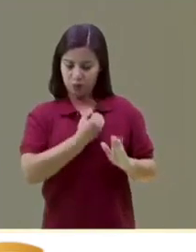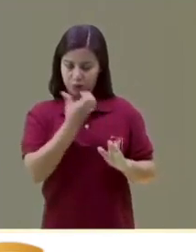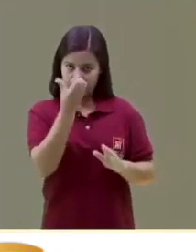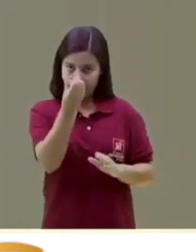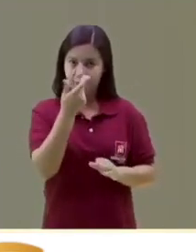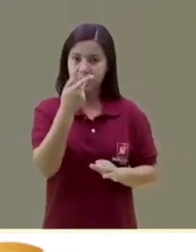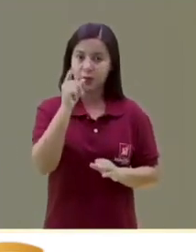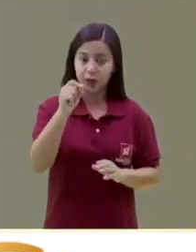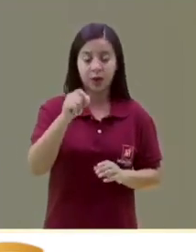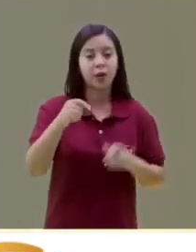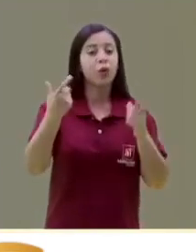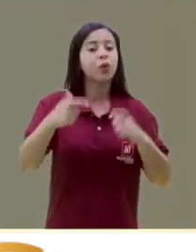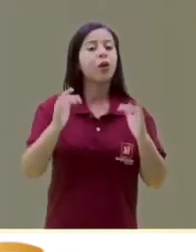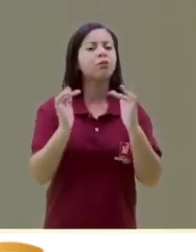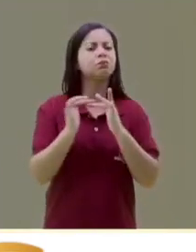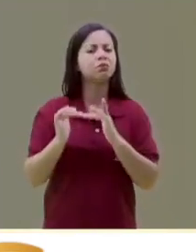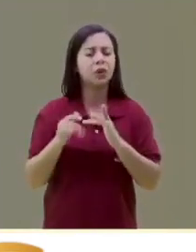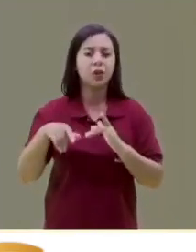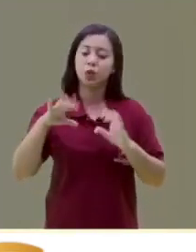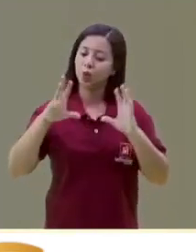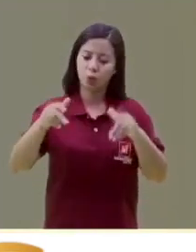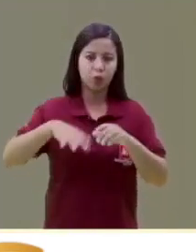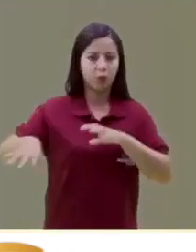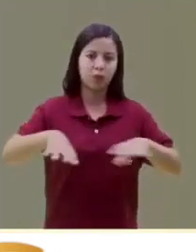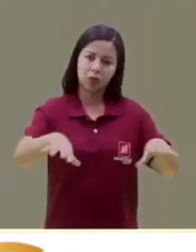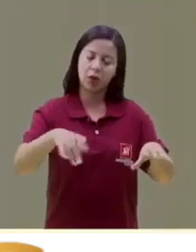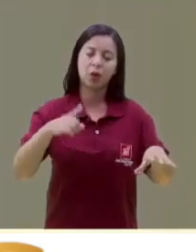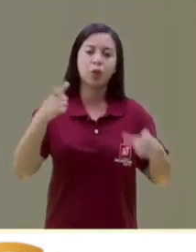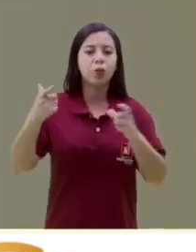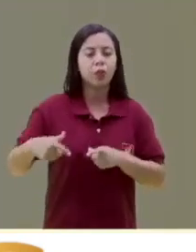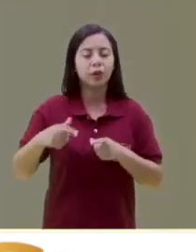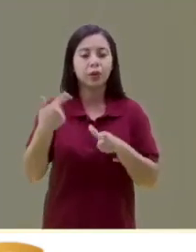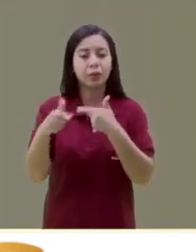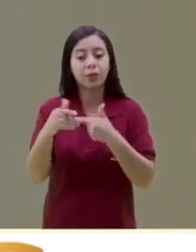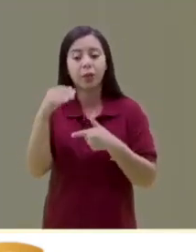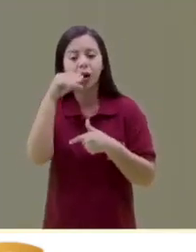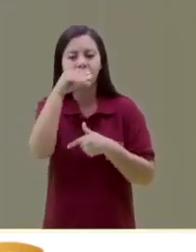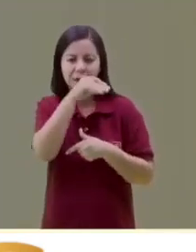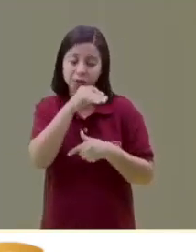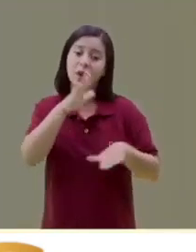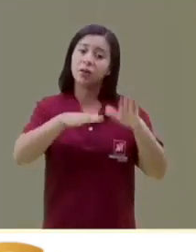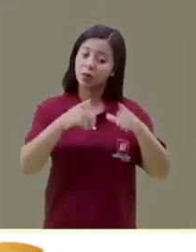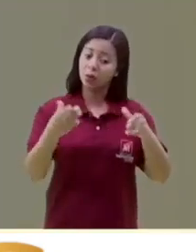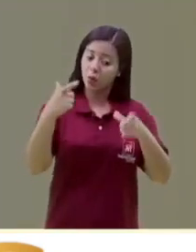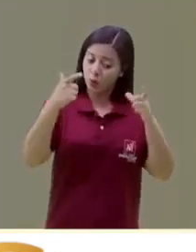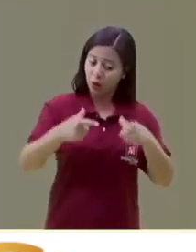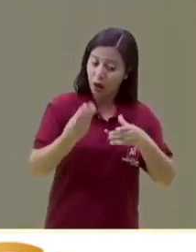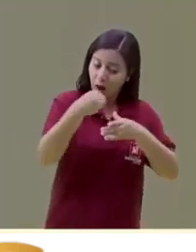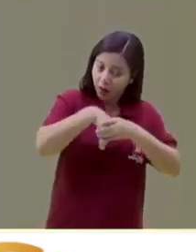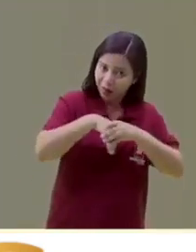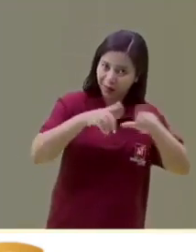aplicação é em todas as atividades com exposição ao calor em ambientes internos e externos, ou seja, em